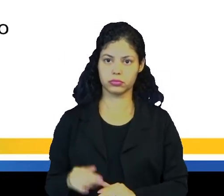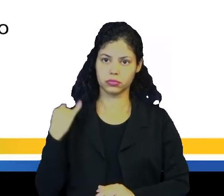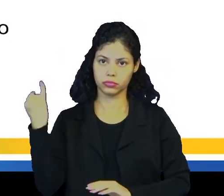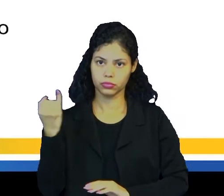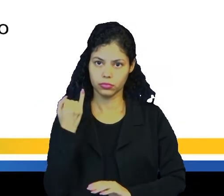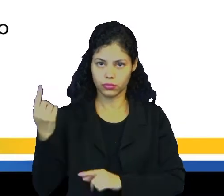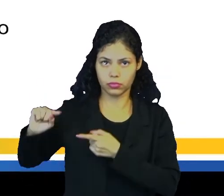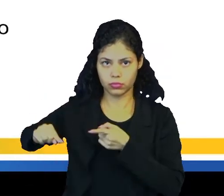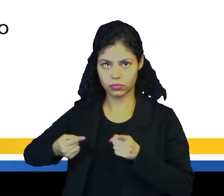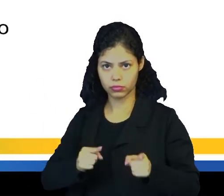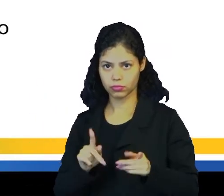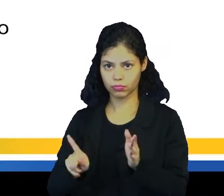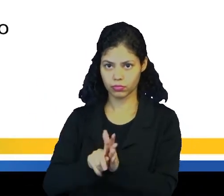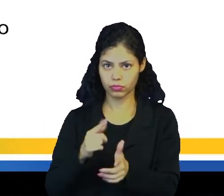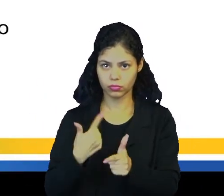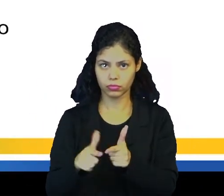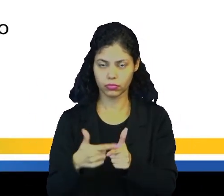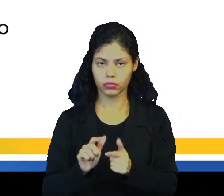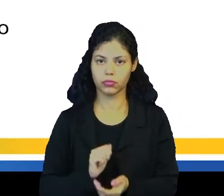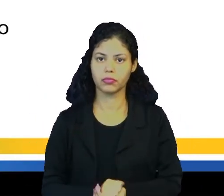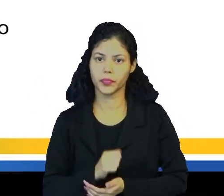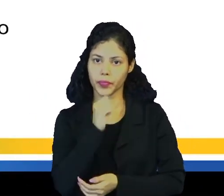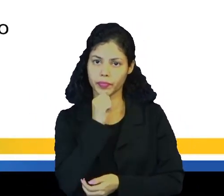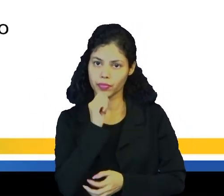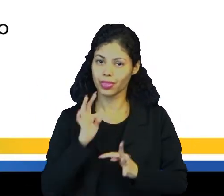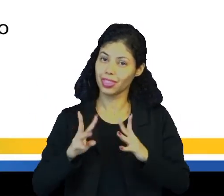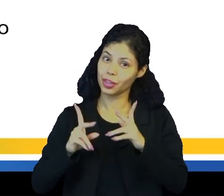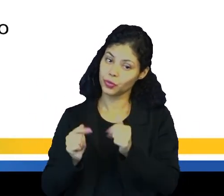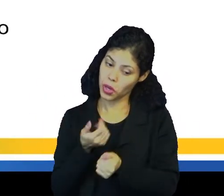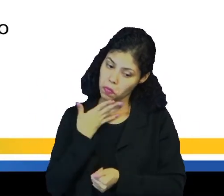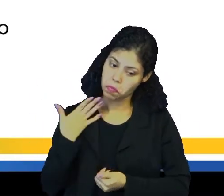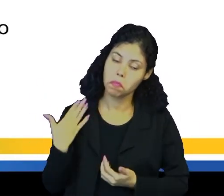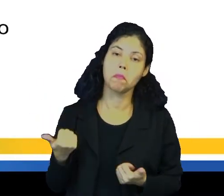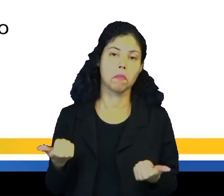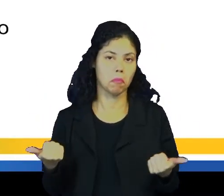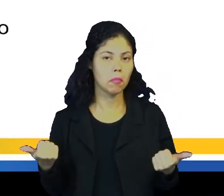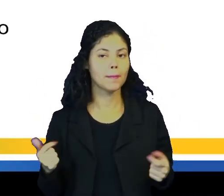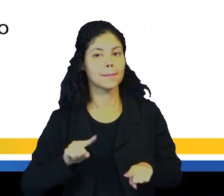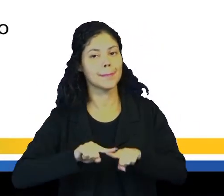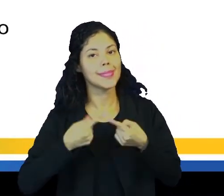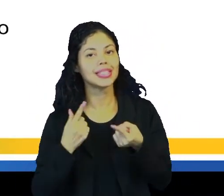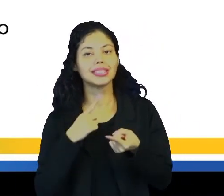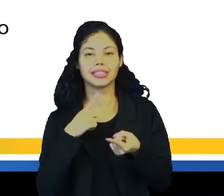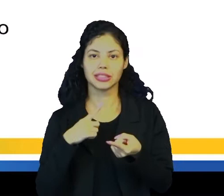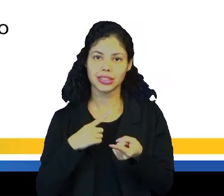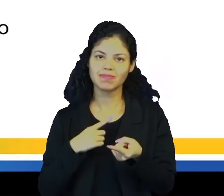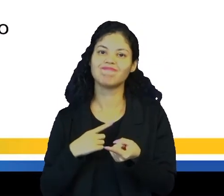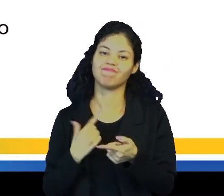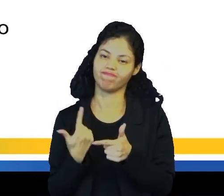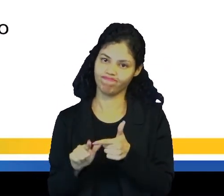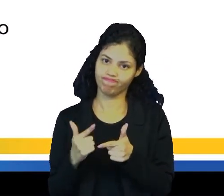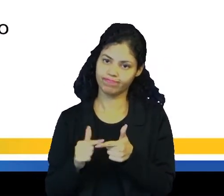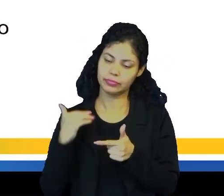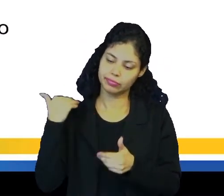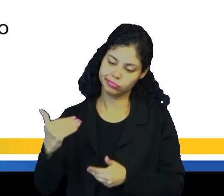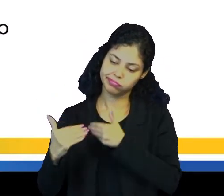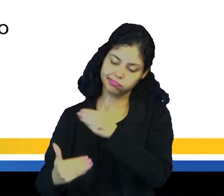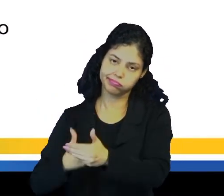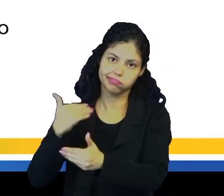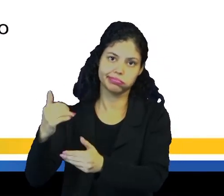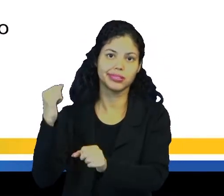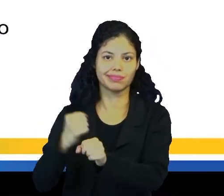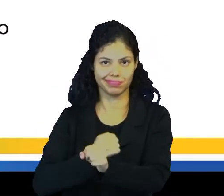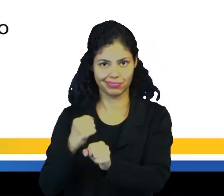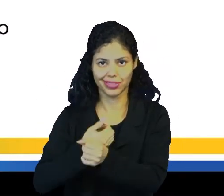Principais ameaças à biodiversidade. É claro que nem tudo são flores, né? A biodiversidade ela vem sendo ameaçada durante muitos